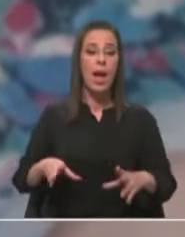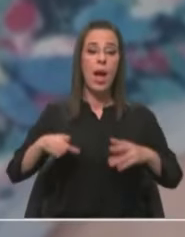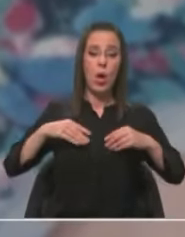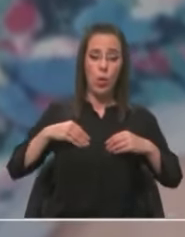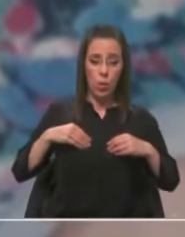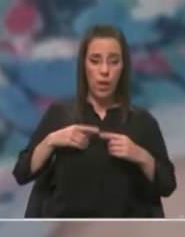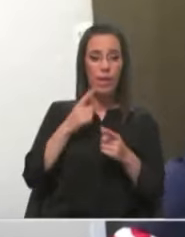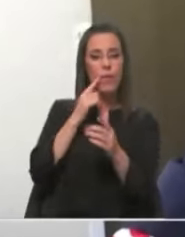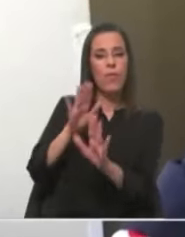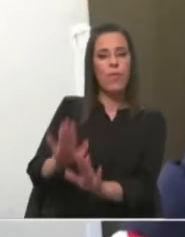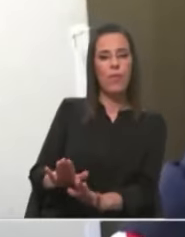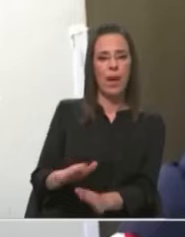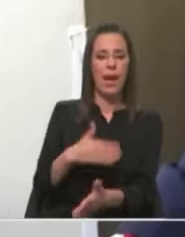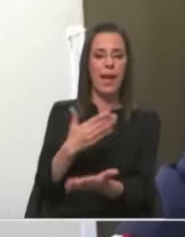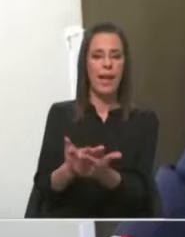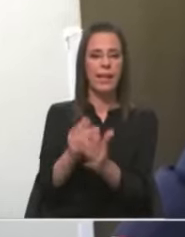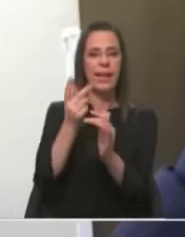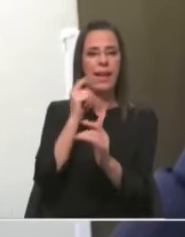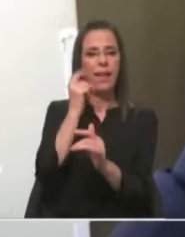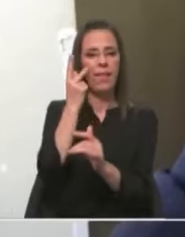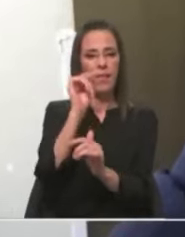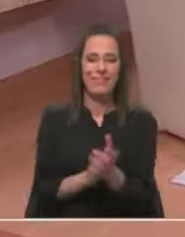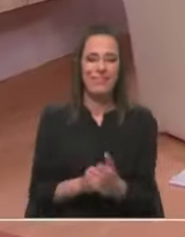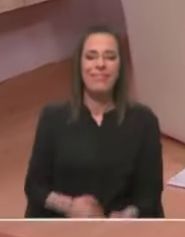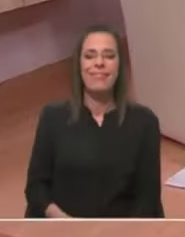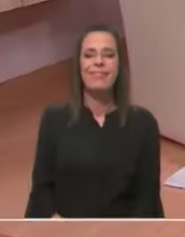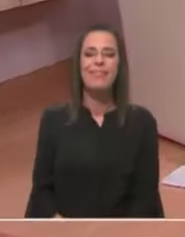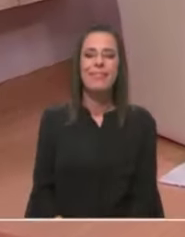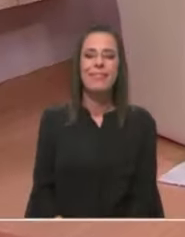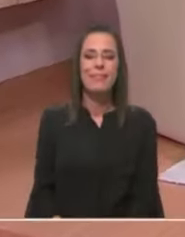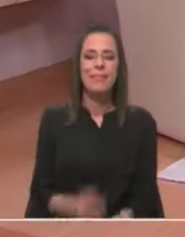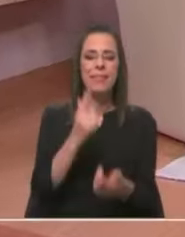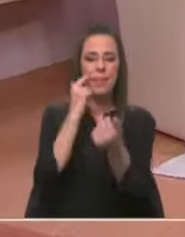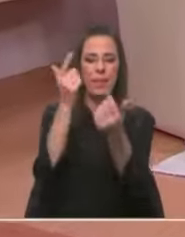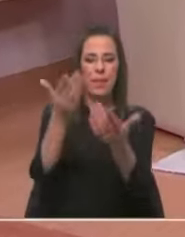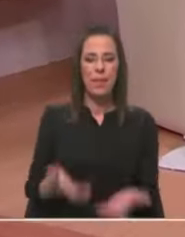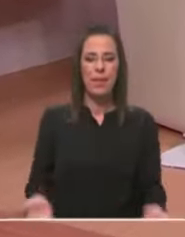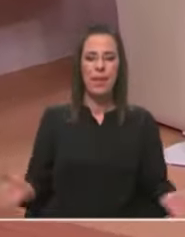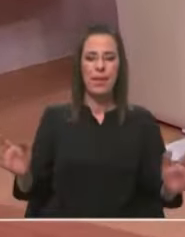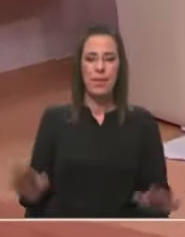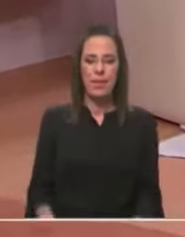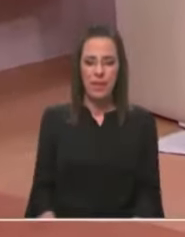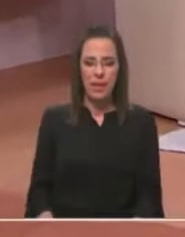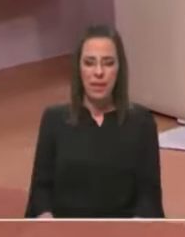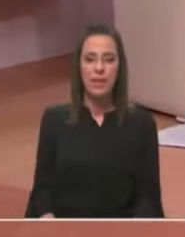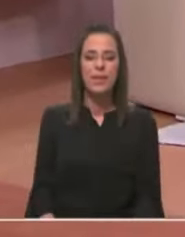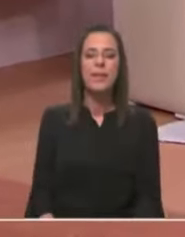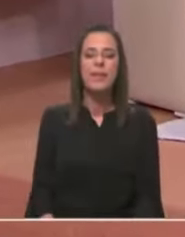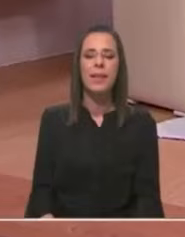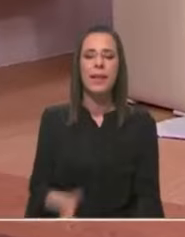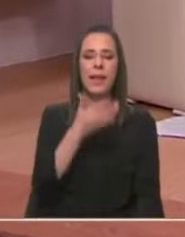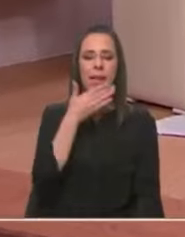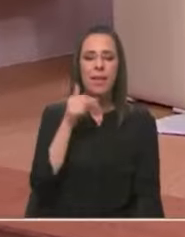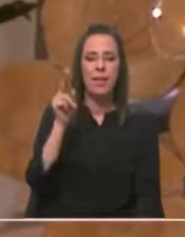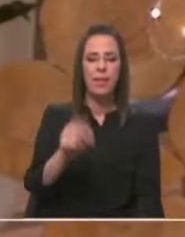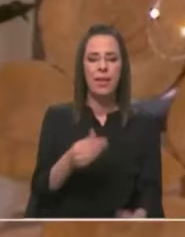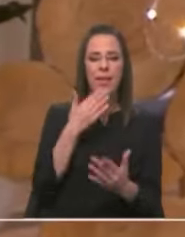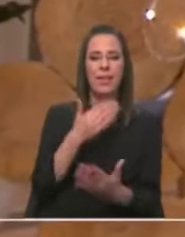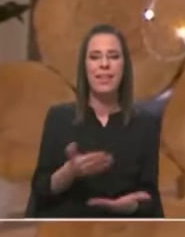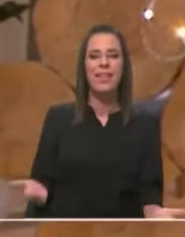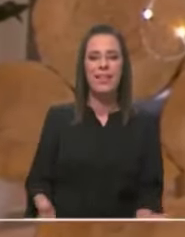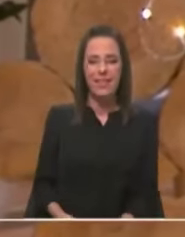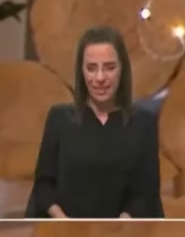e por lá ficar até ao fim dos seus dias. Bem-vinda, Maria Teresa. Que bonita, João, que é. Muito